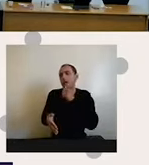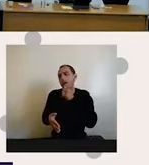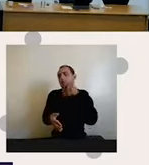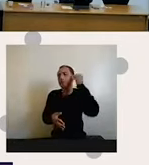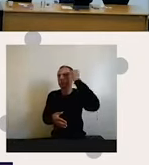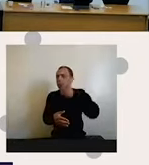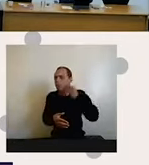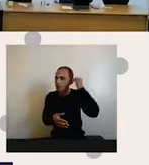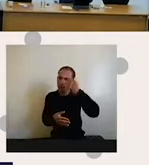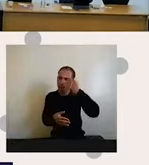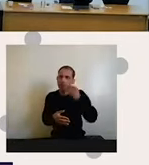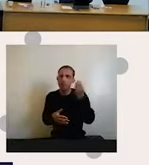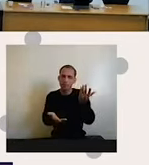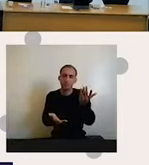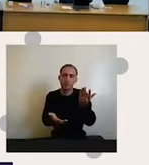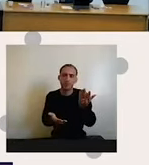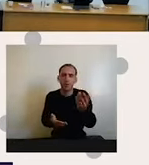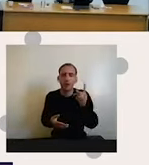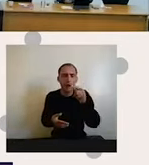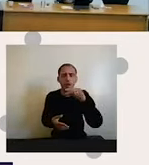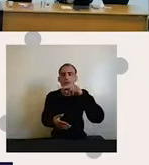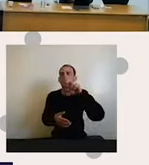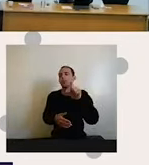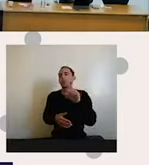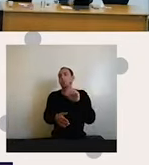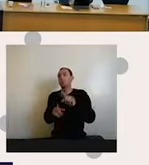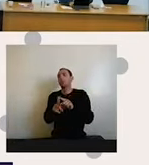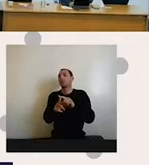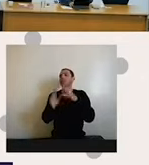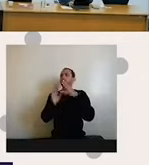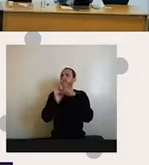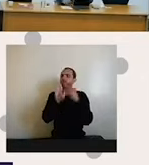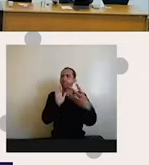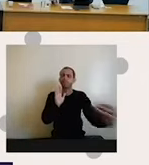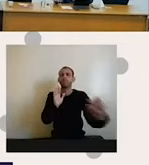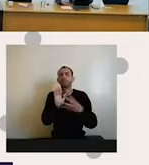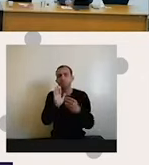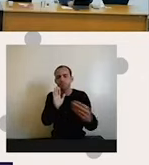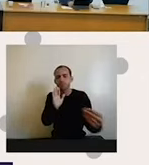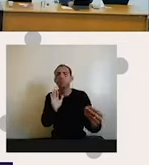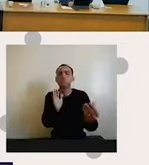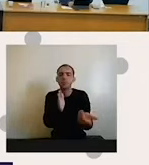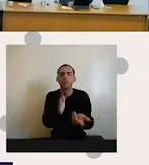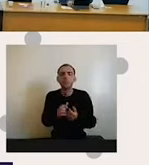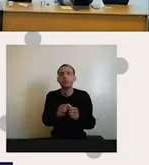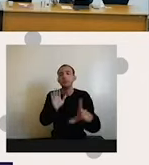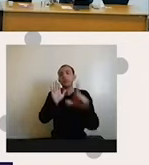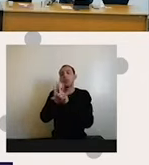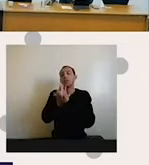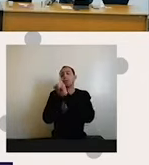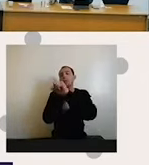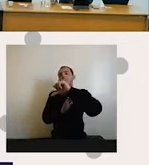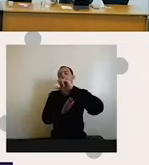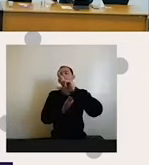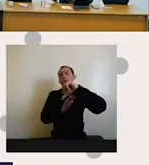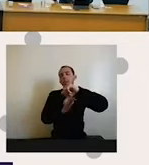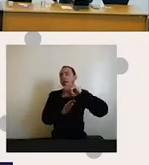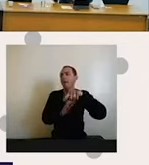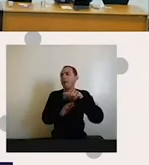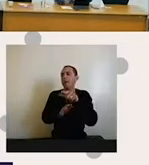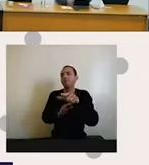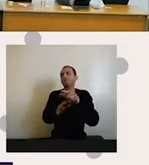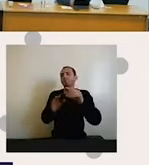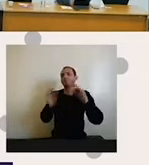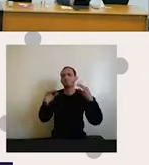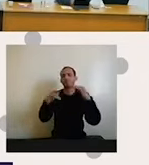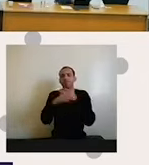danos, né, posto lá na legislação de 1919, do que de transformação dos ambientes e processos de trabalho, né.